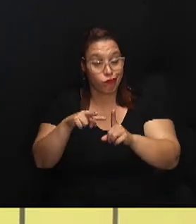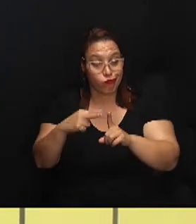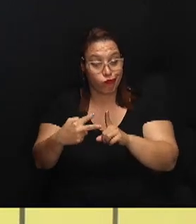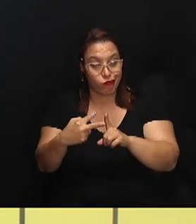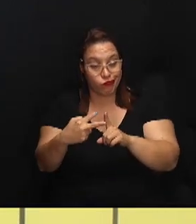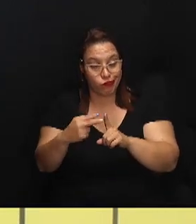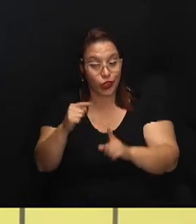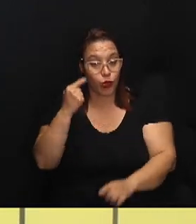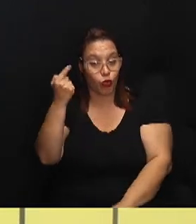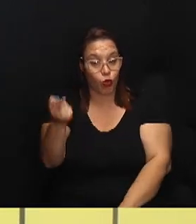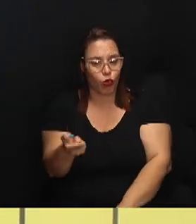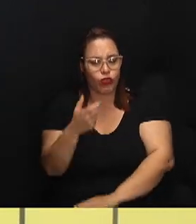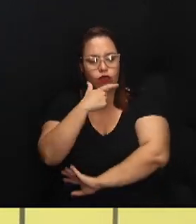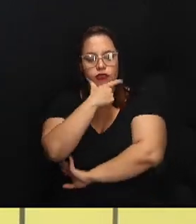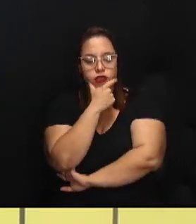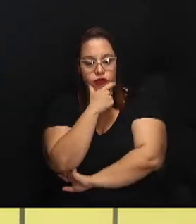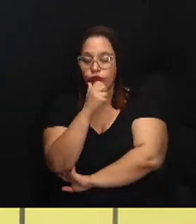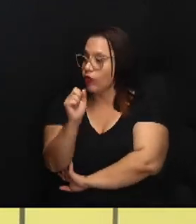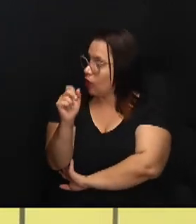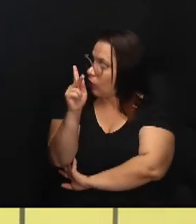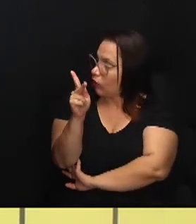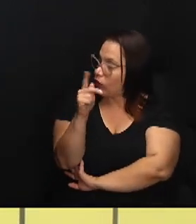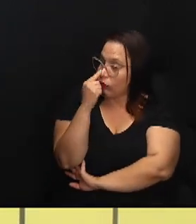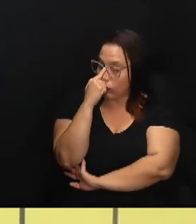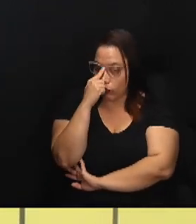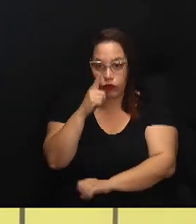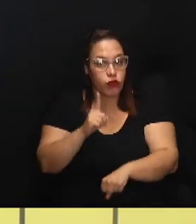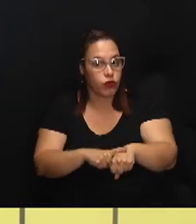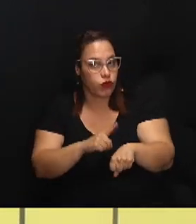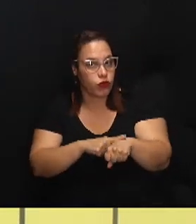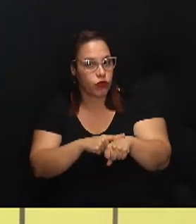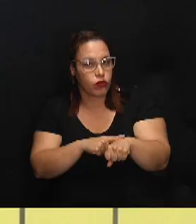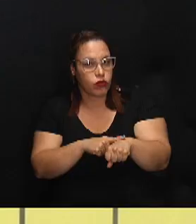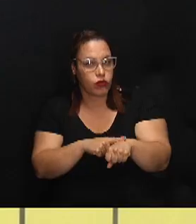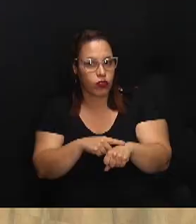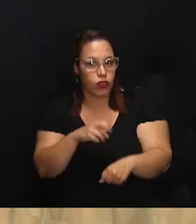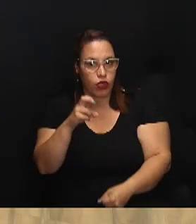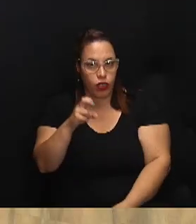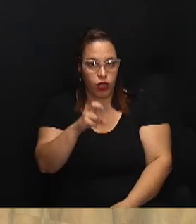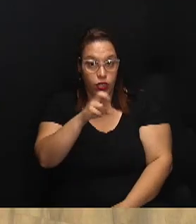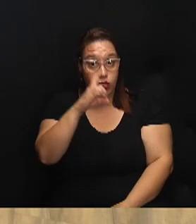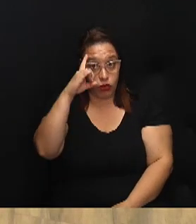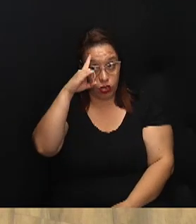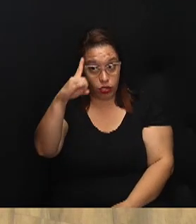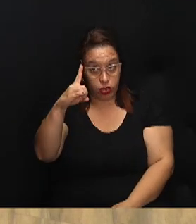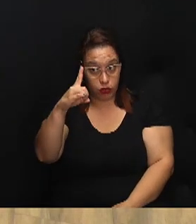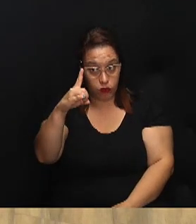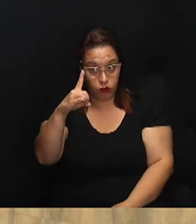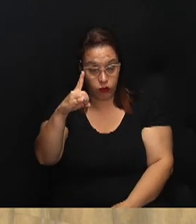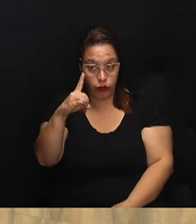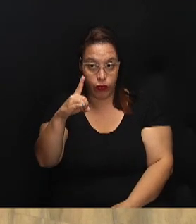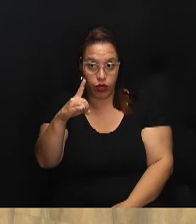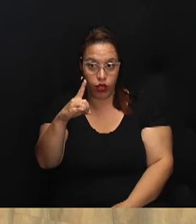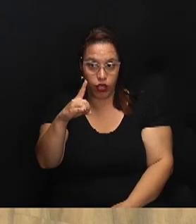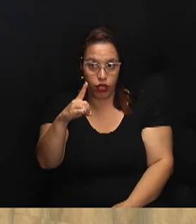outra lente. Tá. Né? Ele ficou sai quanto pouco do tempo foco. ainda no hospital? Ele ficou 55 dias. Tá. Né? E que pra gente foi uma eternidade. Sim.